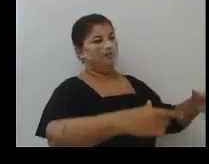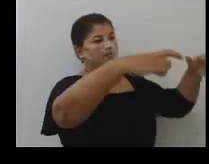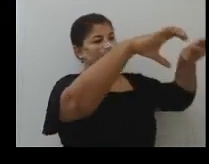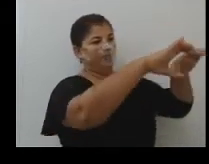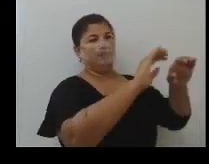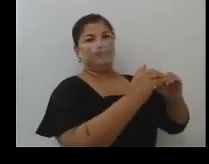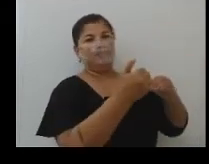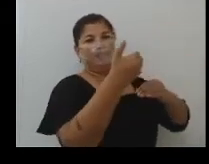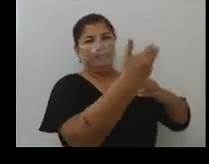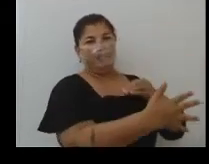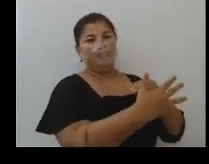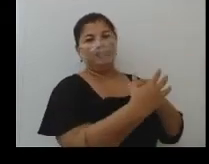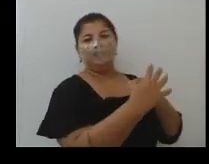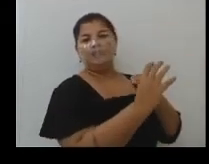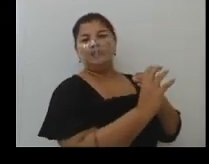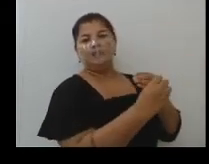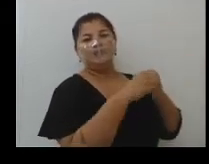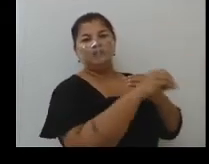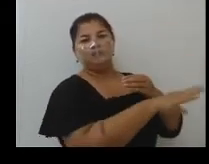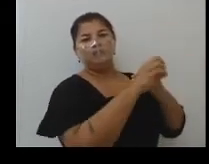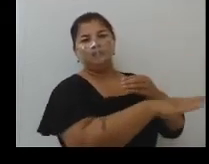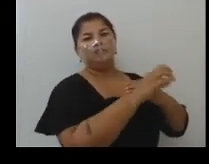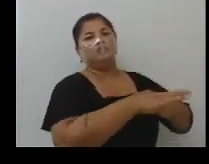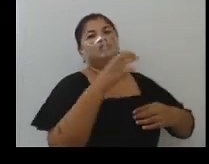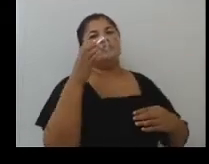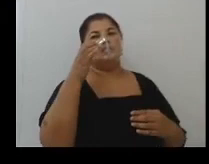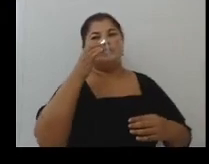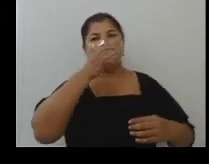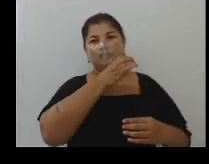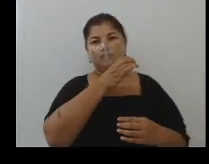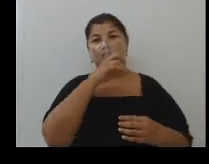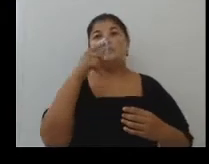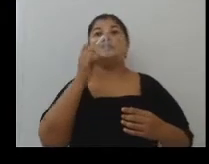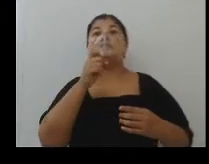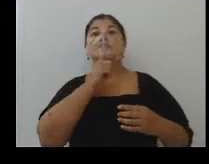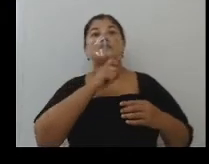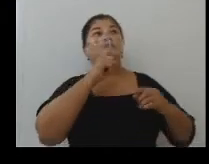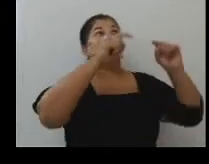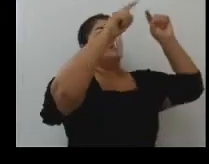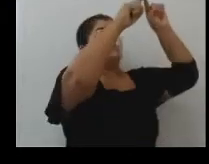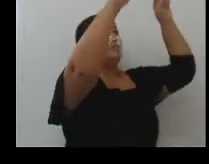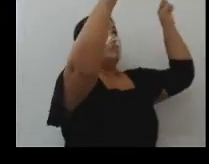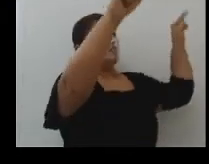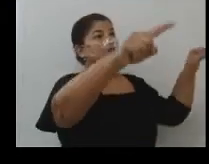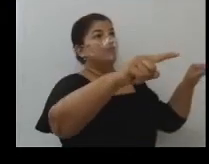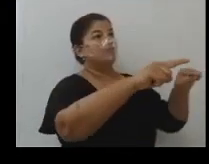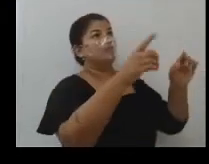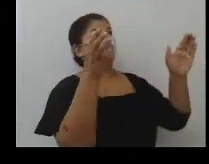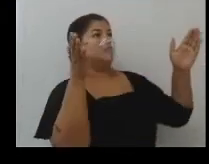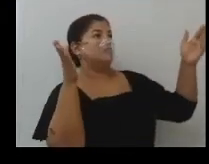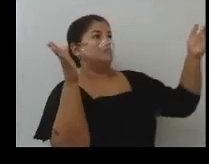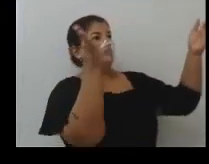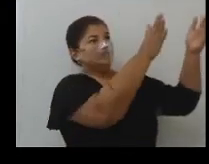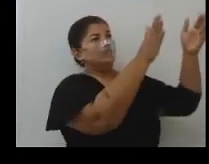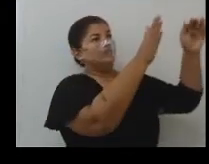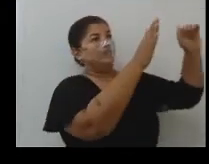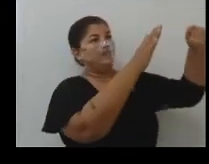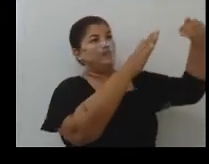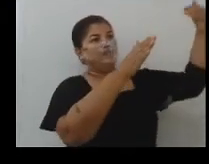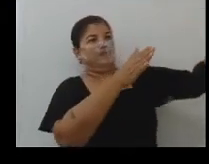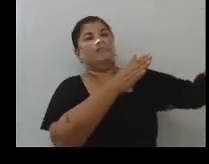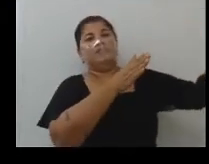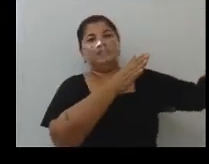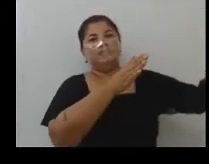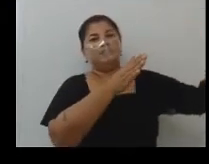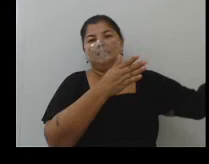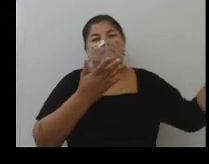E quando é aquele de parede, o mais antigo, não é? Ele tem que ter um buraco na parede e bota a parte do compressor para o lado de fora. Então